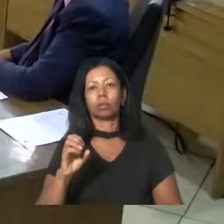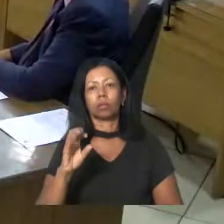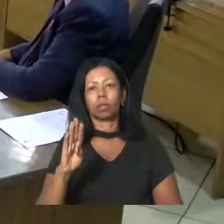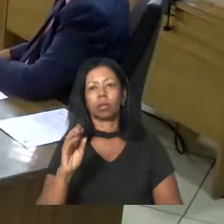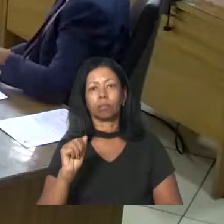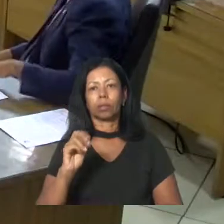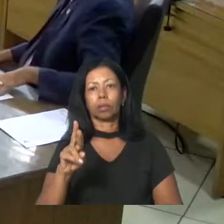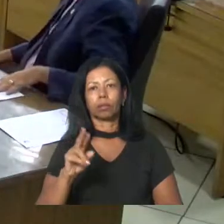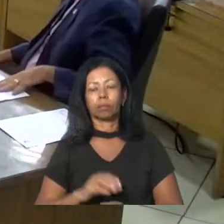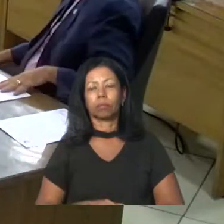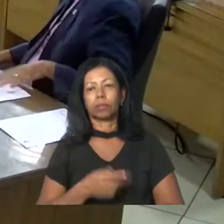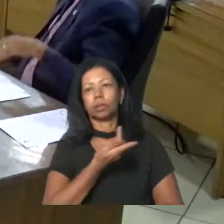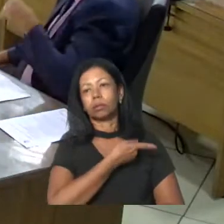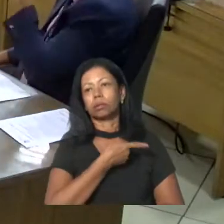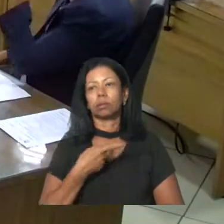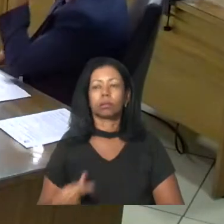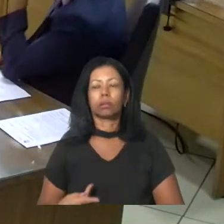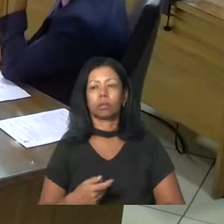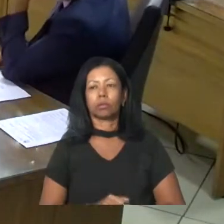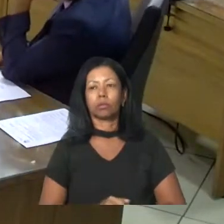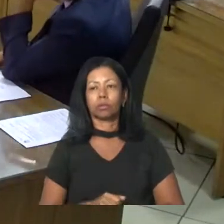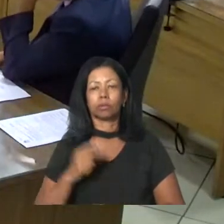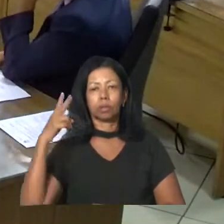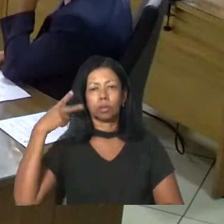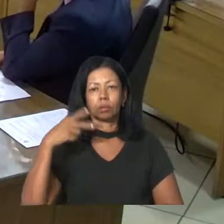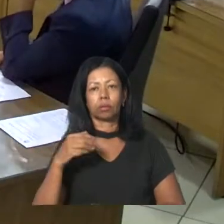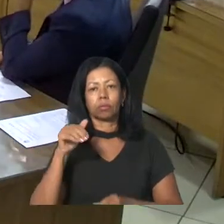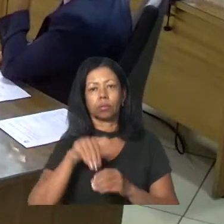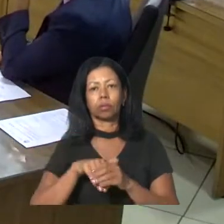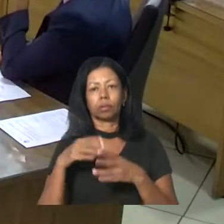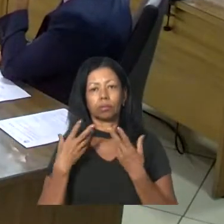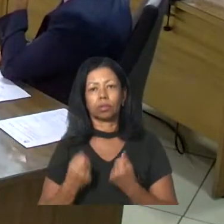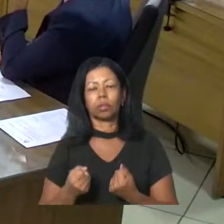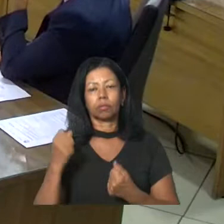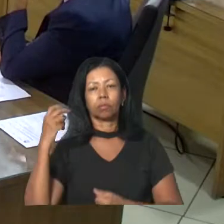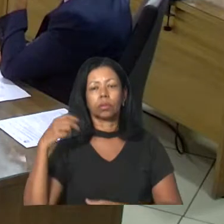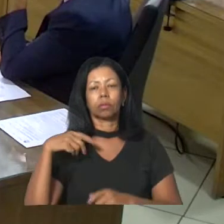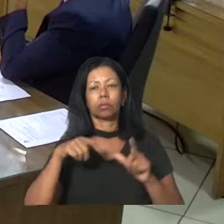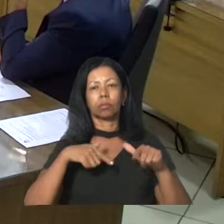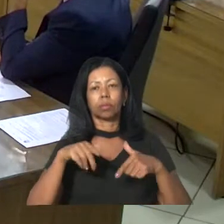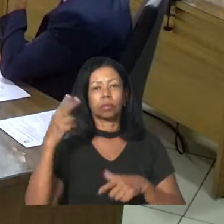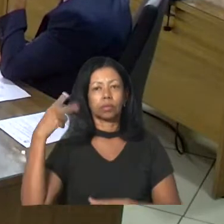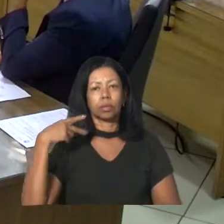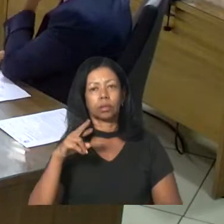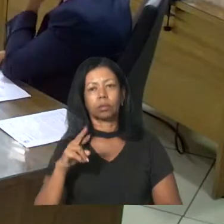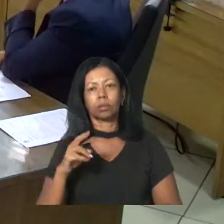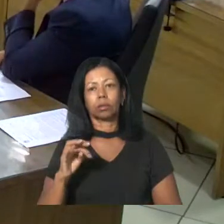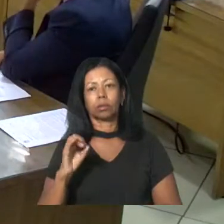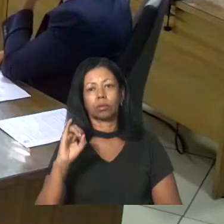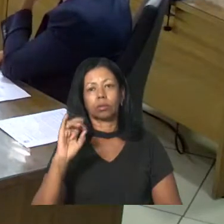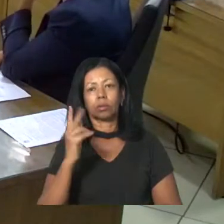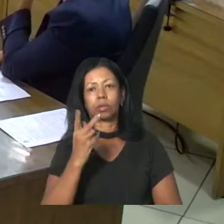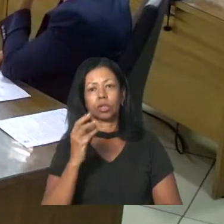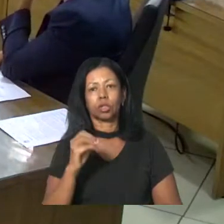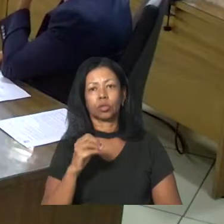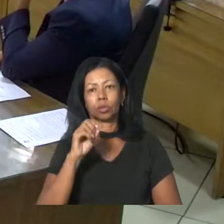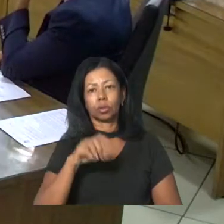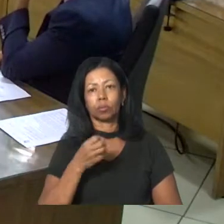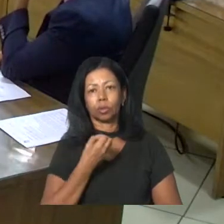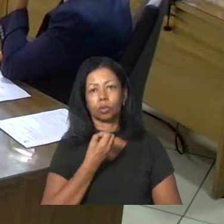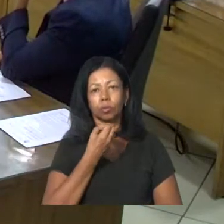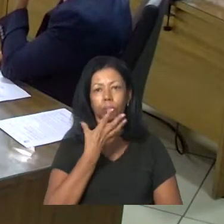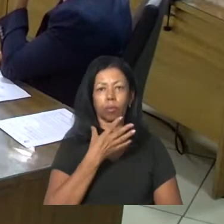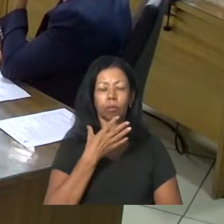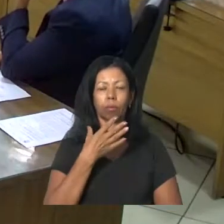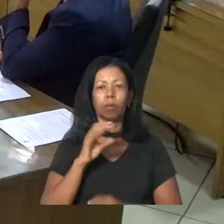Senhor presidente, nobres pares, desde já votar favorável ao requerimento do vereador Tinho, dizer que é brilhante esse requerimento, Tinho.